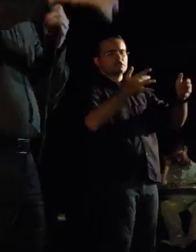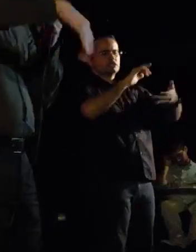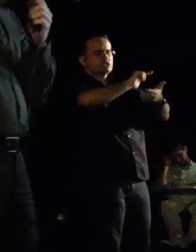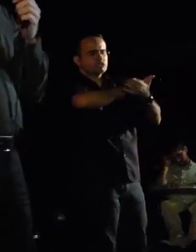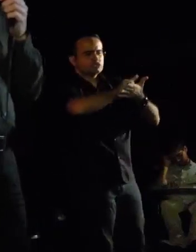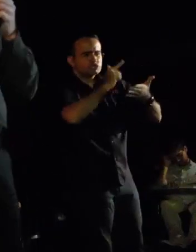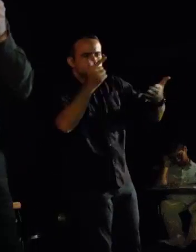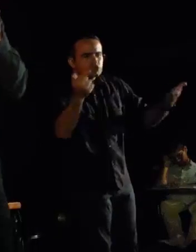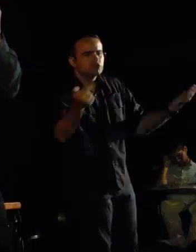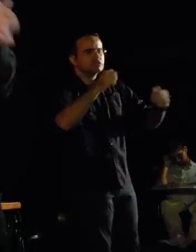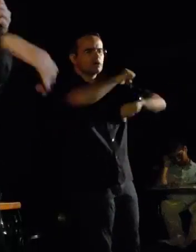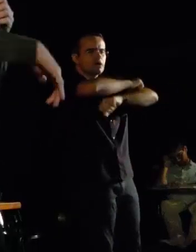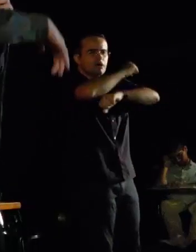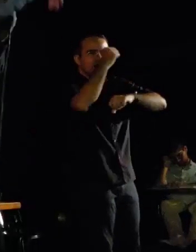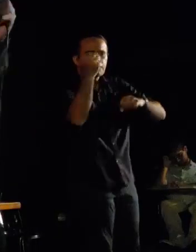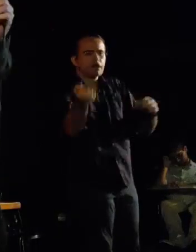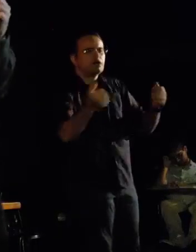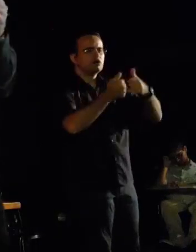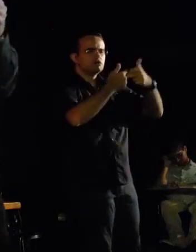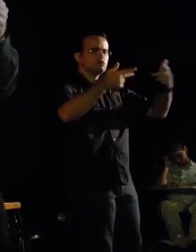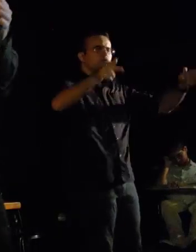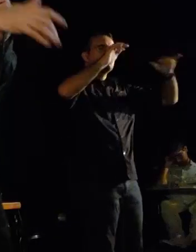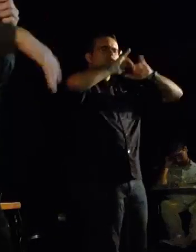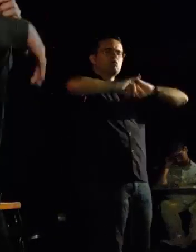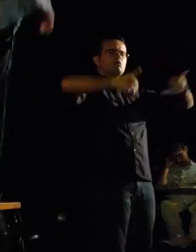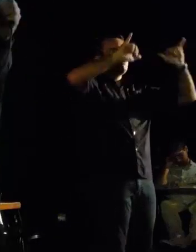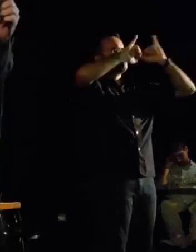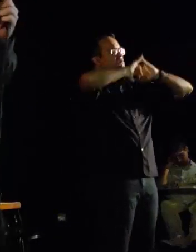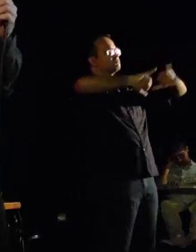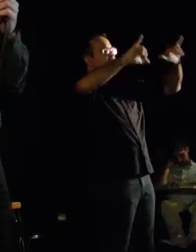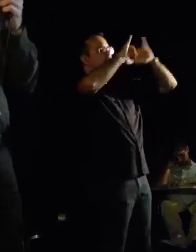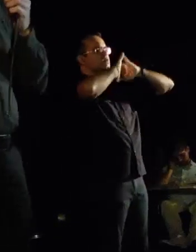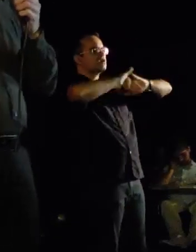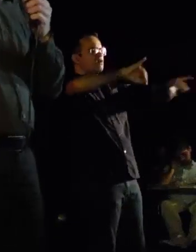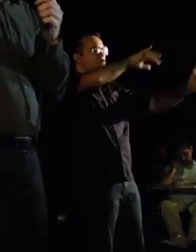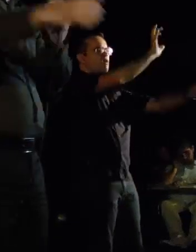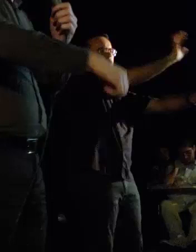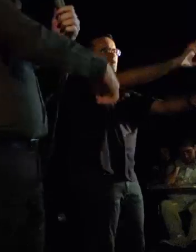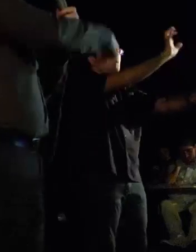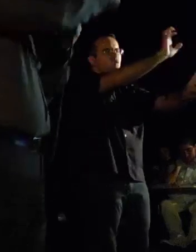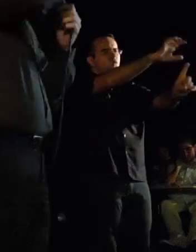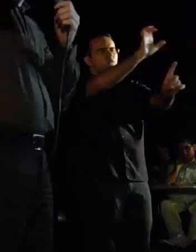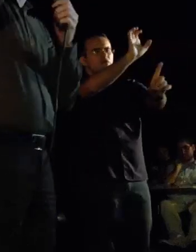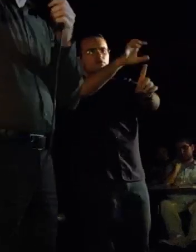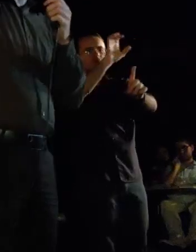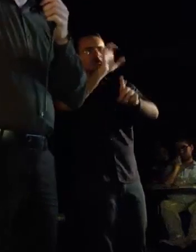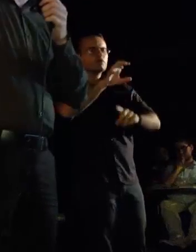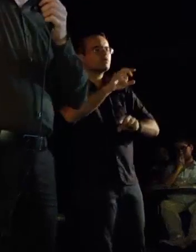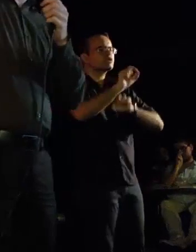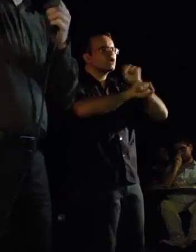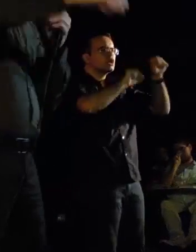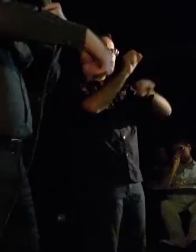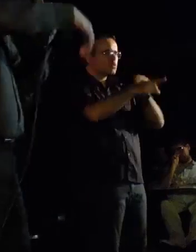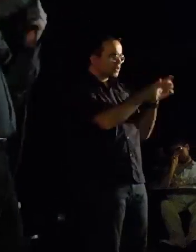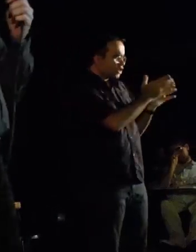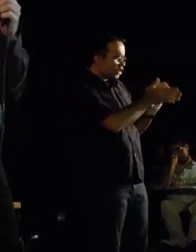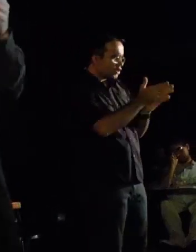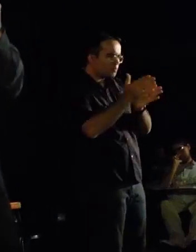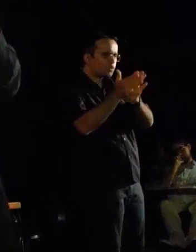ficar cantando loas, fazendo elogios, sabe, ditirâmbicos ao processo